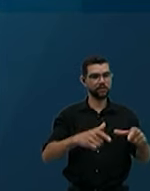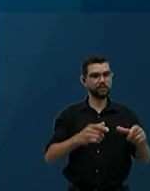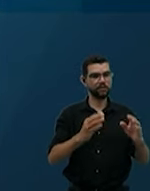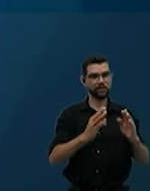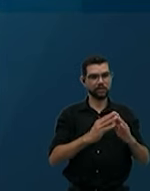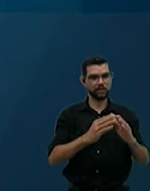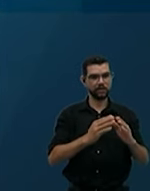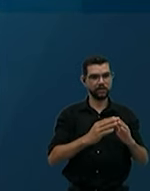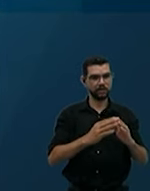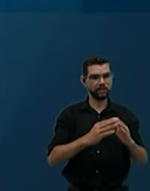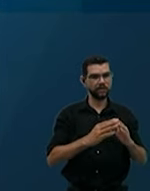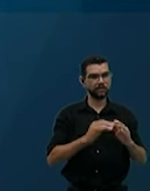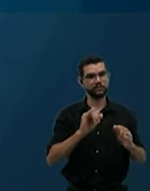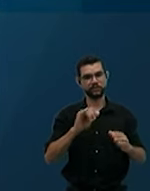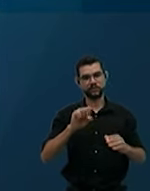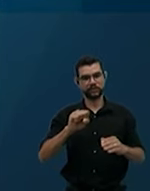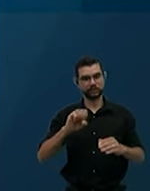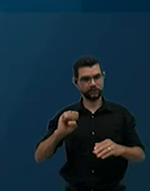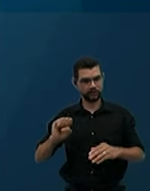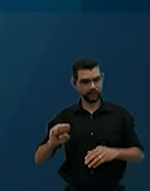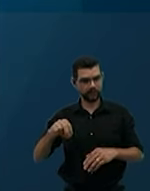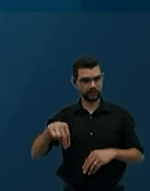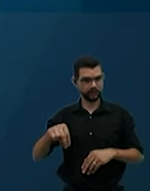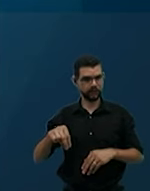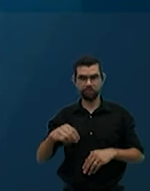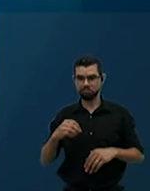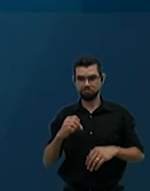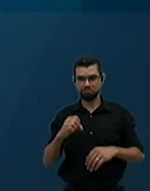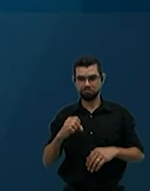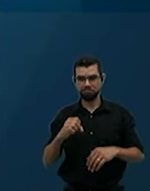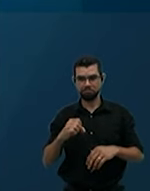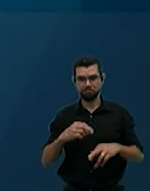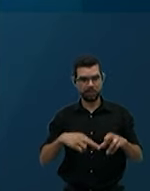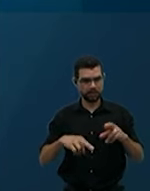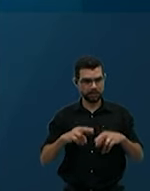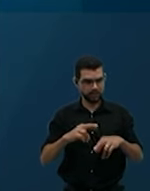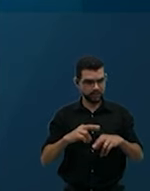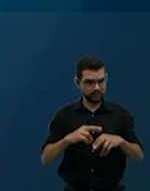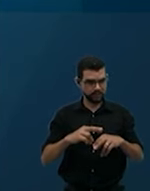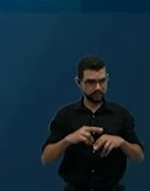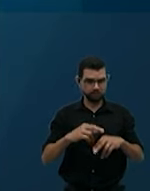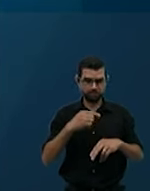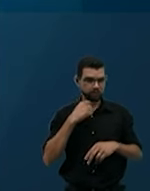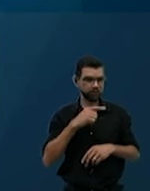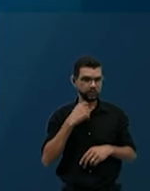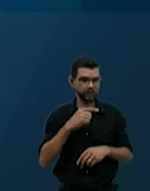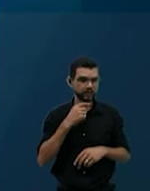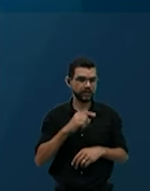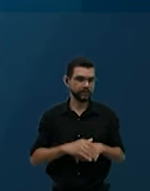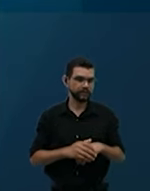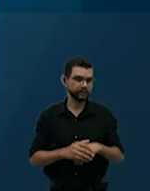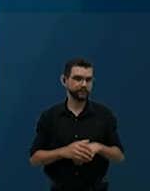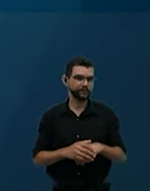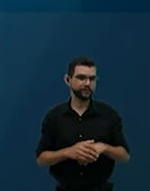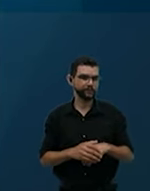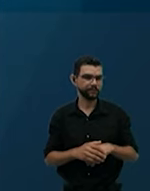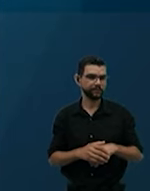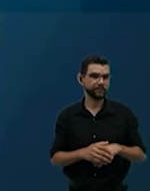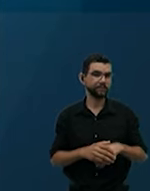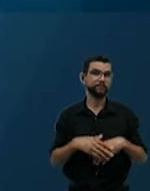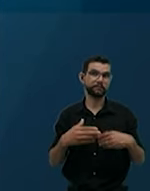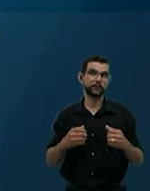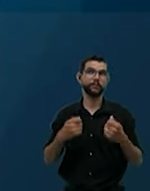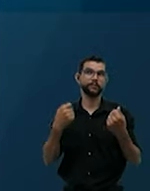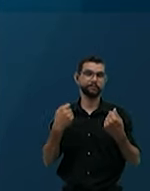na documentação de todas as empresas pelas quais ele trabalhou. Então, é importante destacar que a legislação